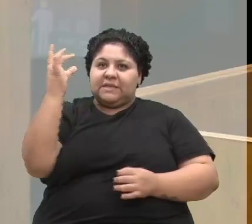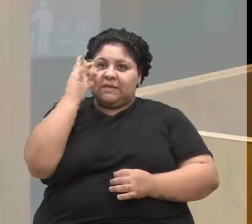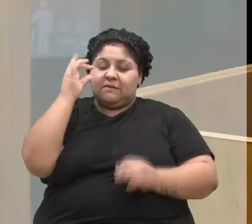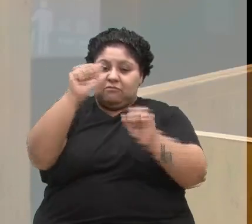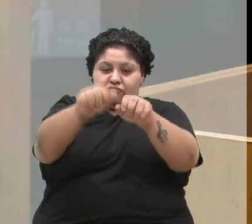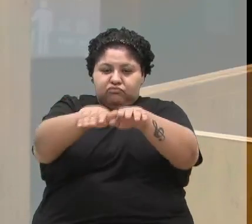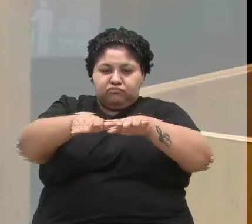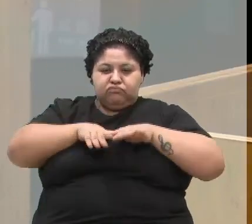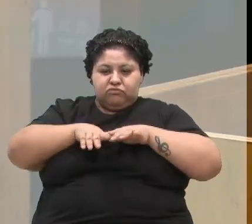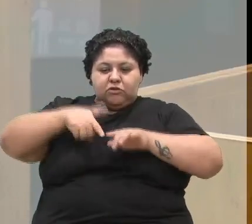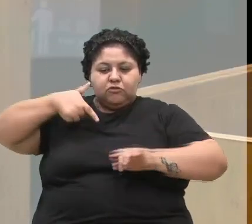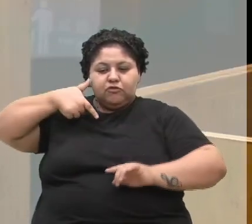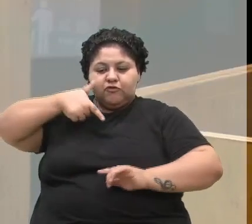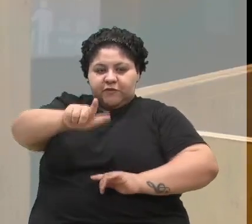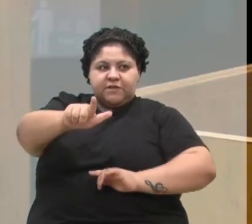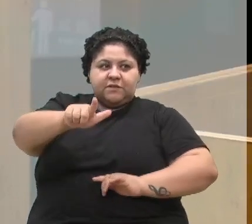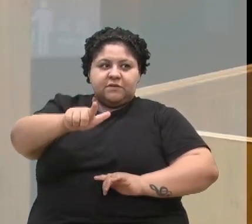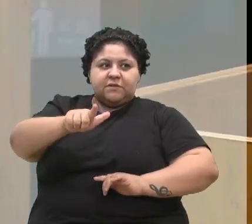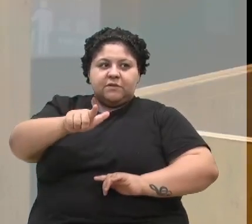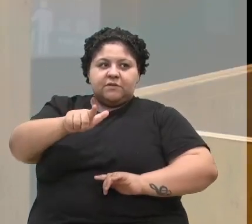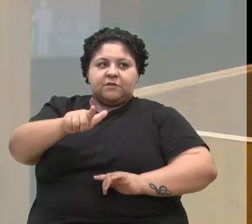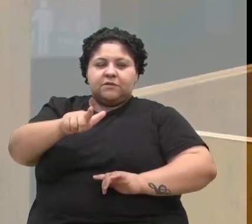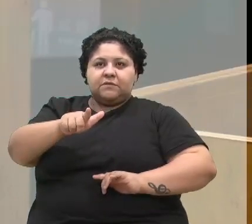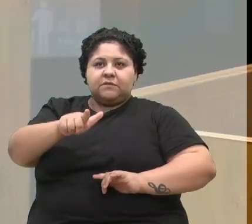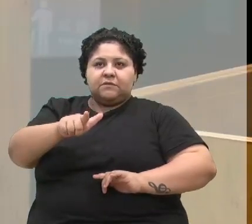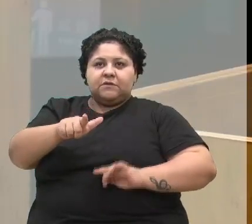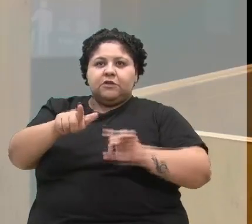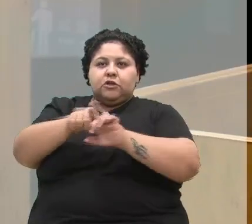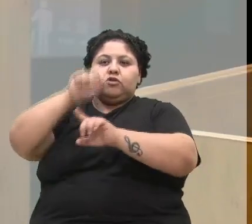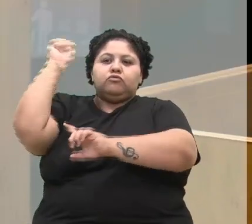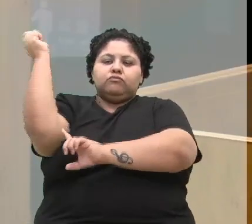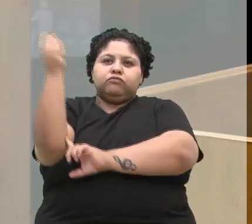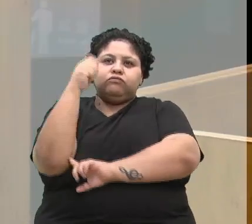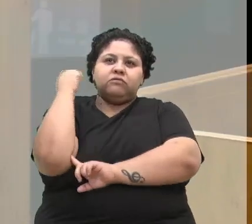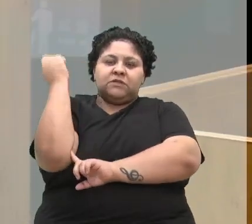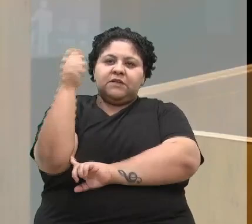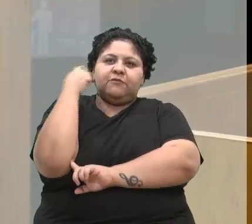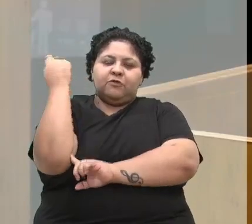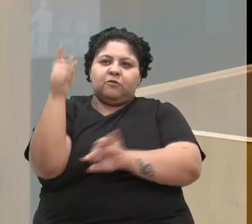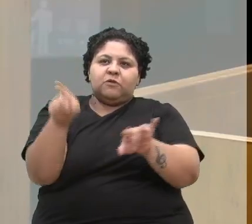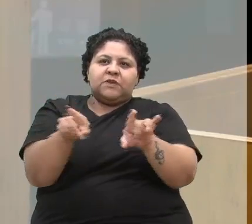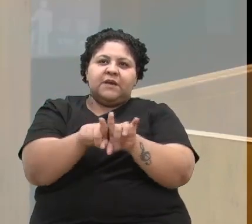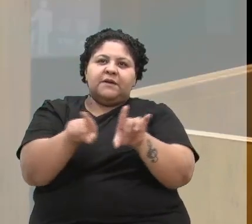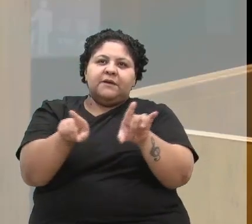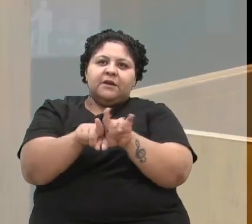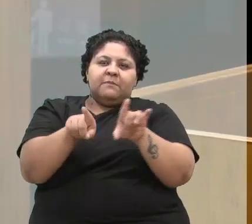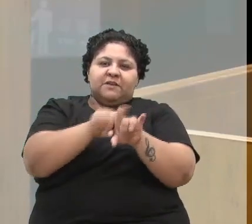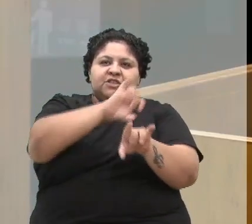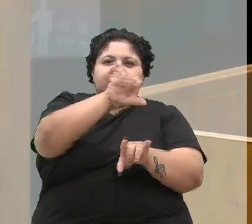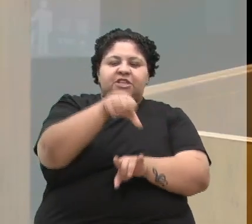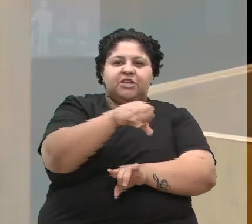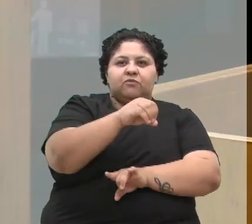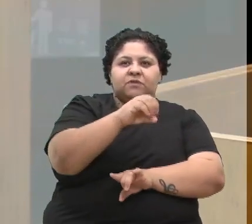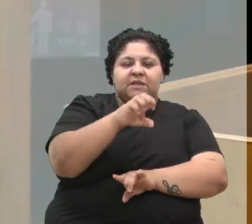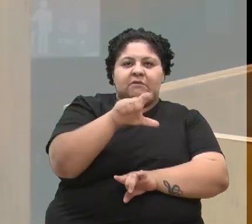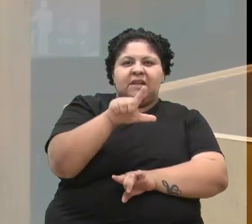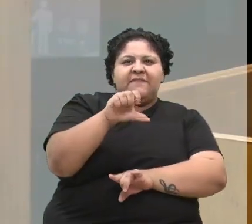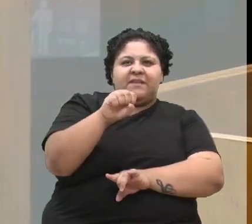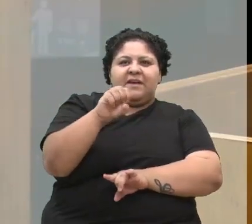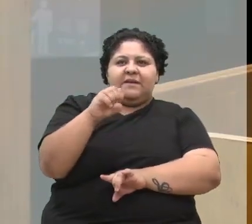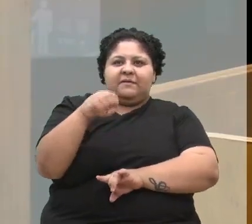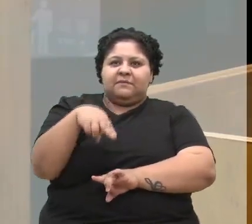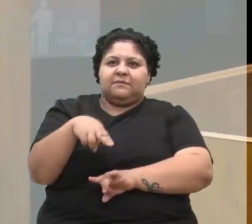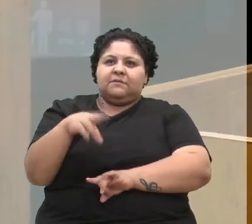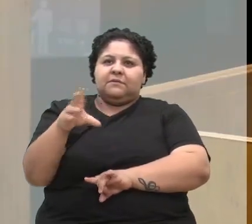dos vencedores do tiro de laço, Joelcio Andrade e Luan